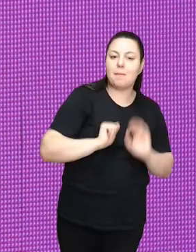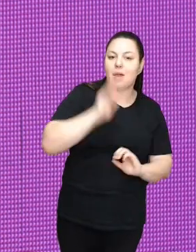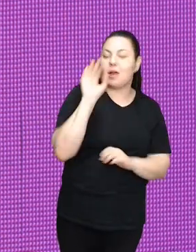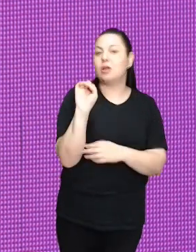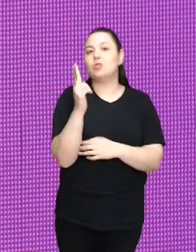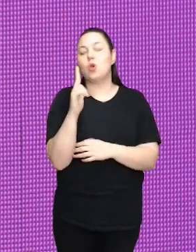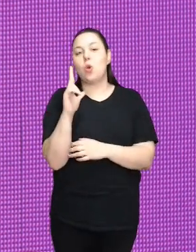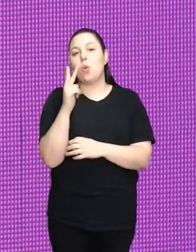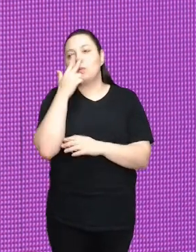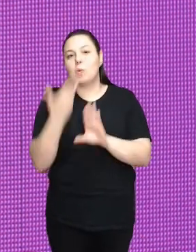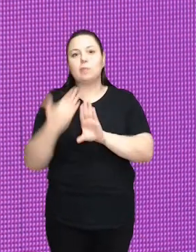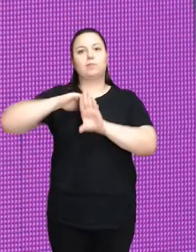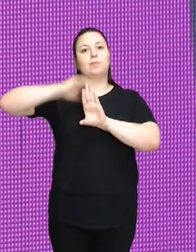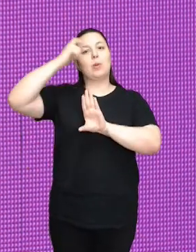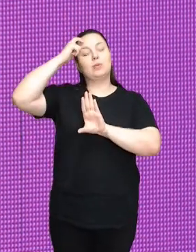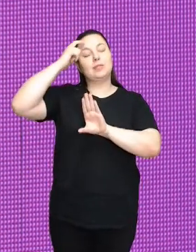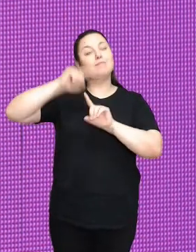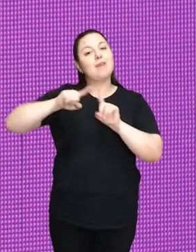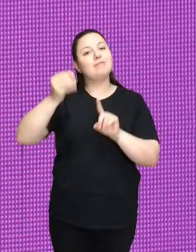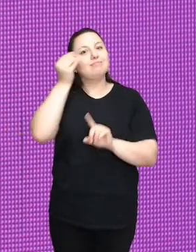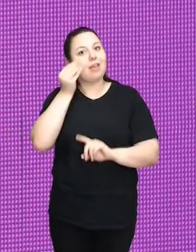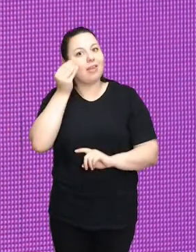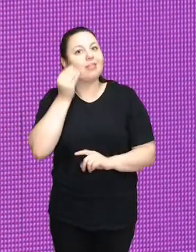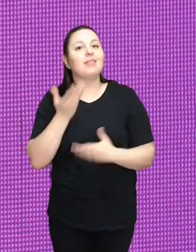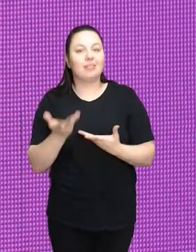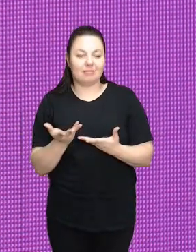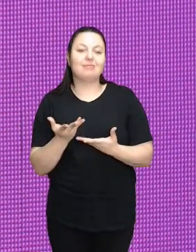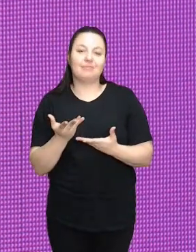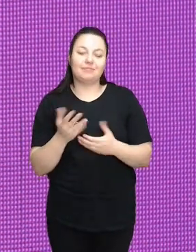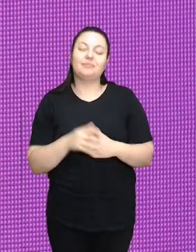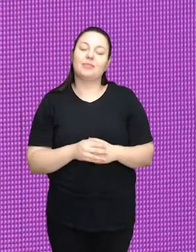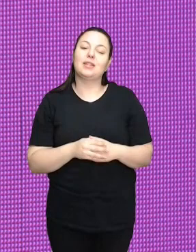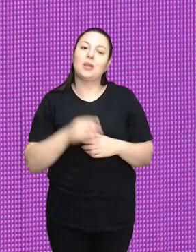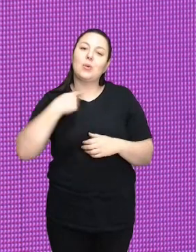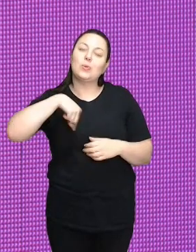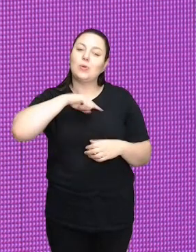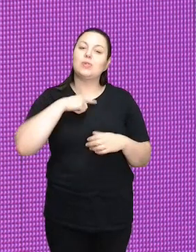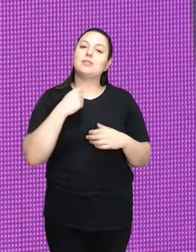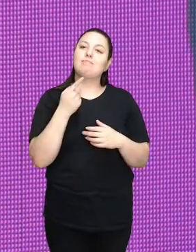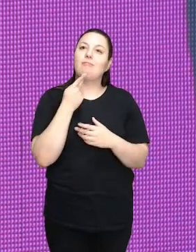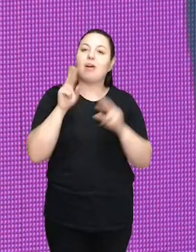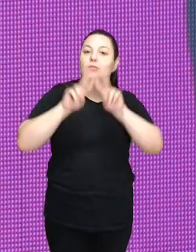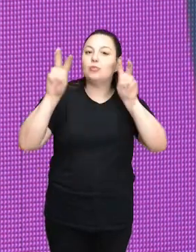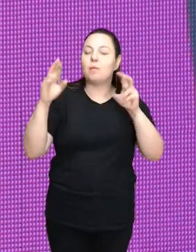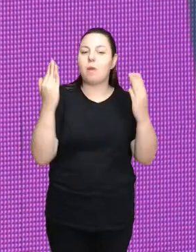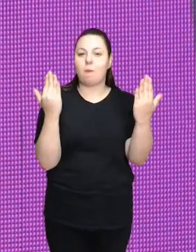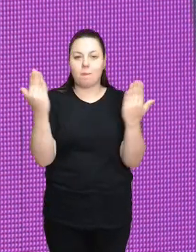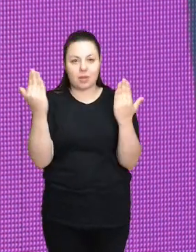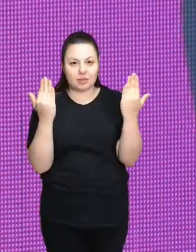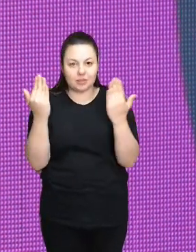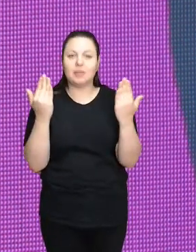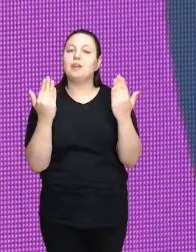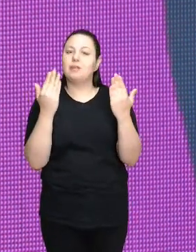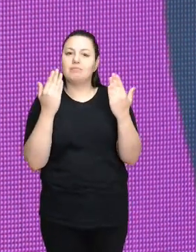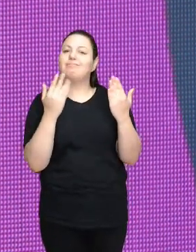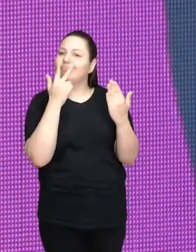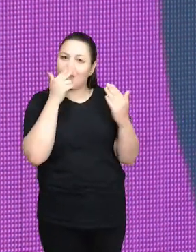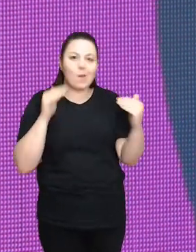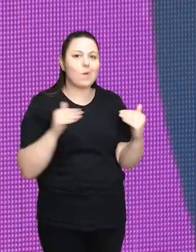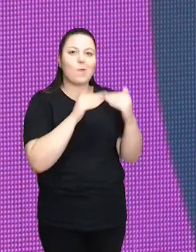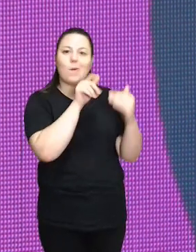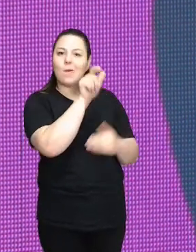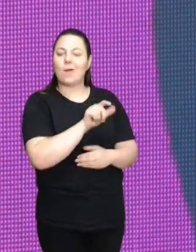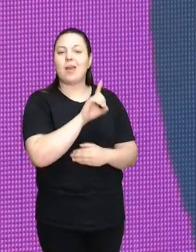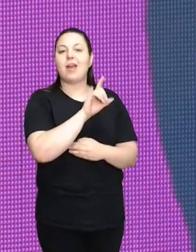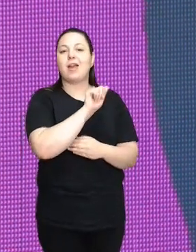alguma forma. Então, acho que no meio disso, quando a gente fala, né, de comparação, tem muito isso que a Dani trouxe, de cara, deixa eu ver essa